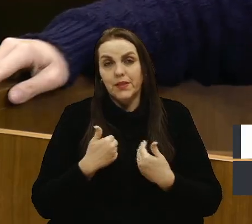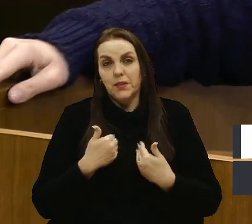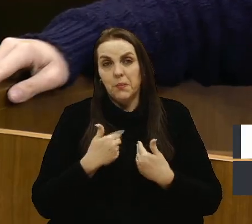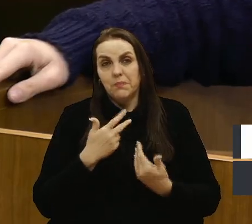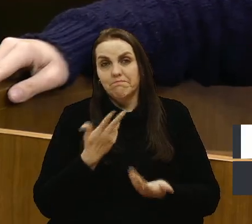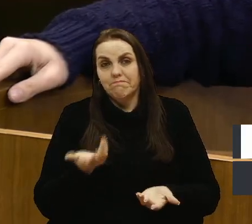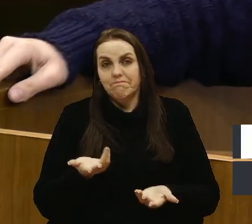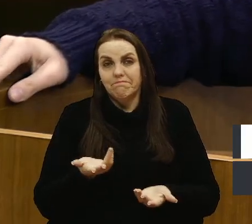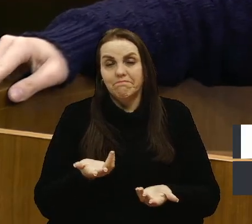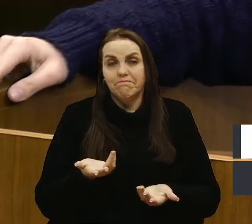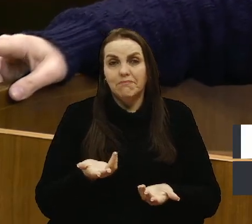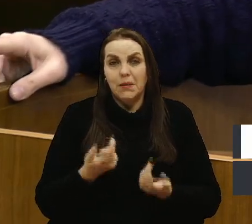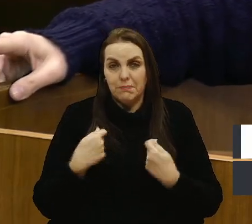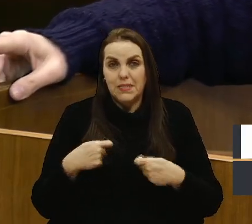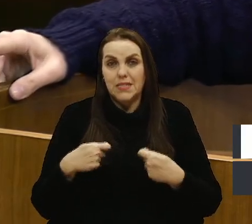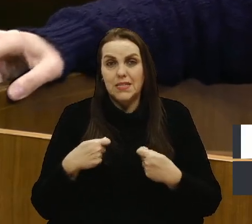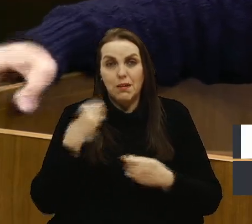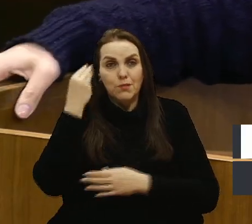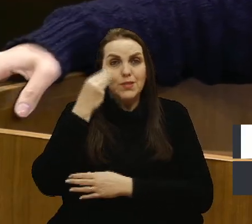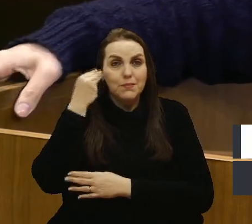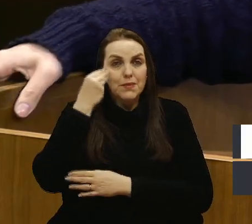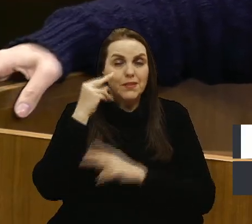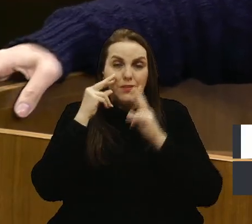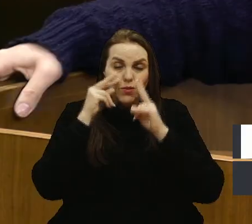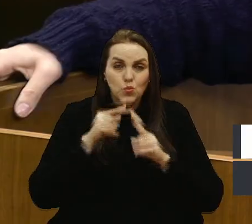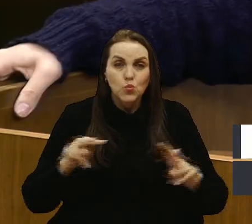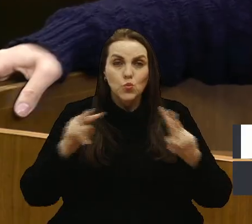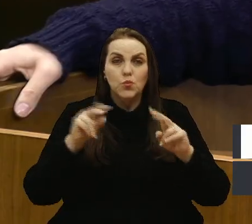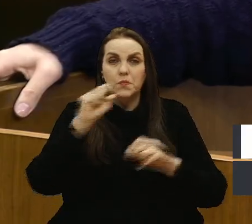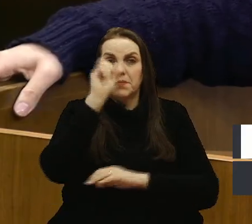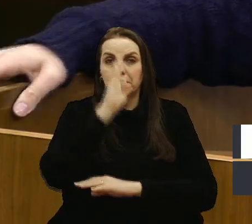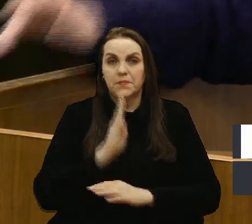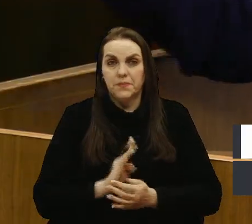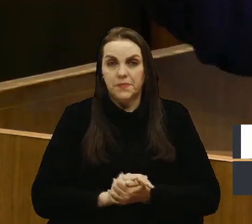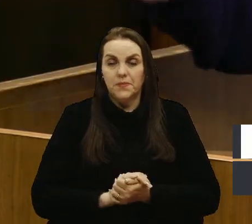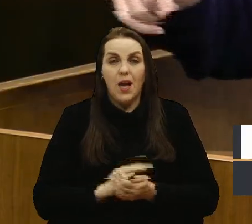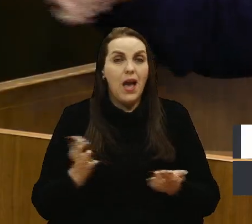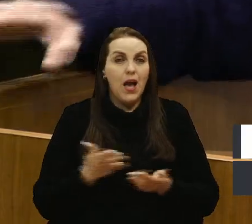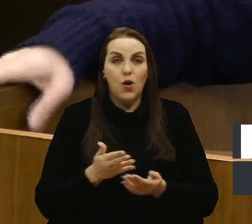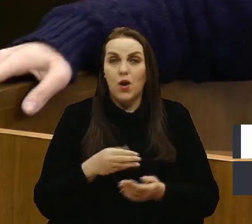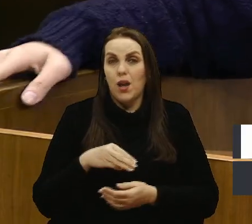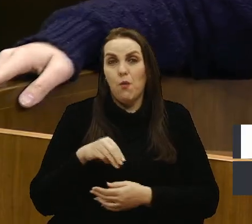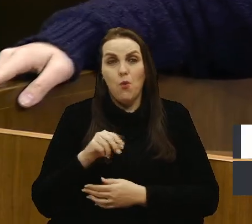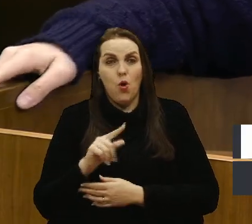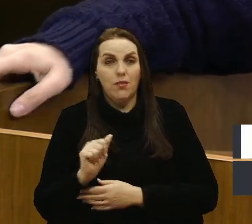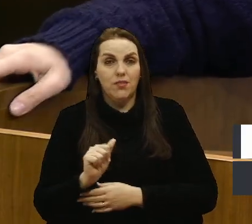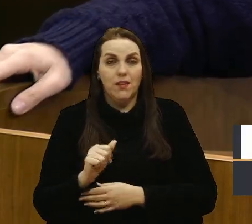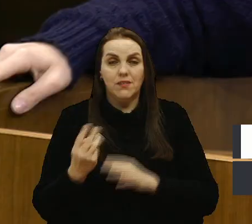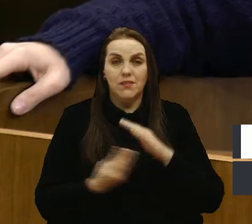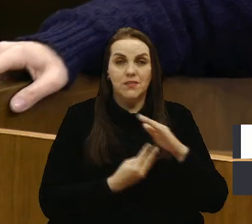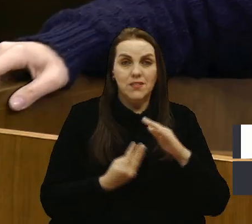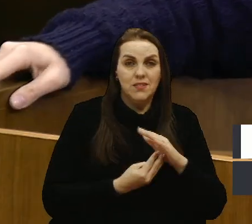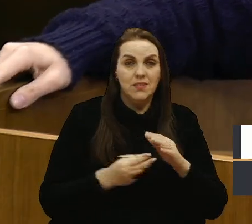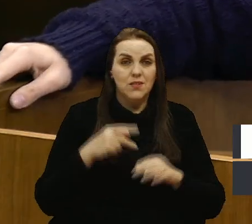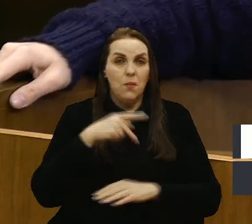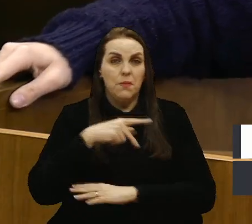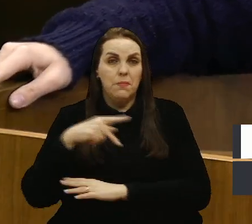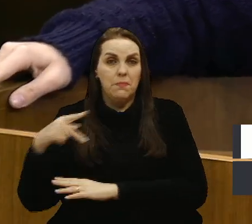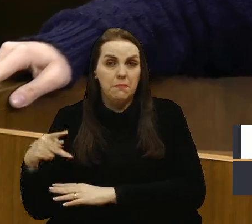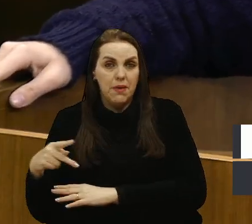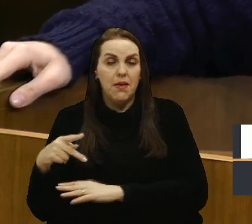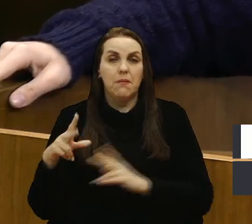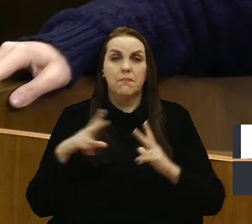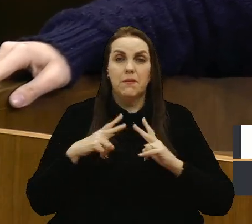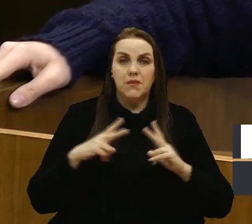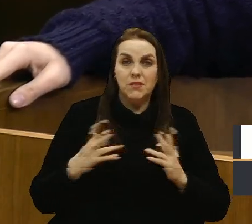nós precisamos olhar para as experiências no Brasil, porque está na moda terceirizar, está na moda fazer PPP, está na moda privatizar.